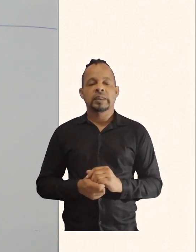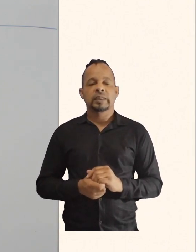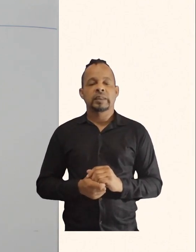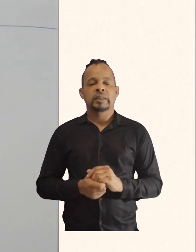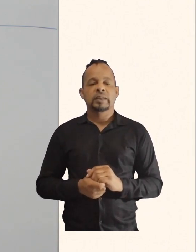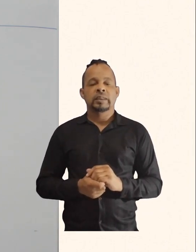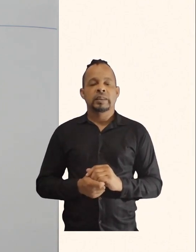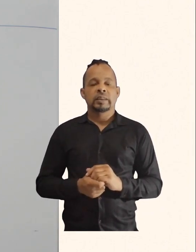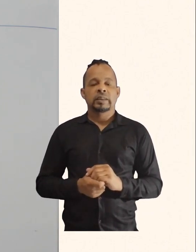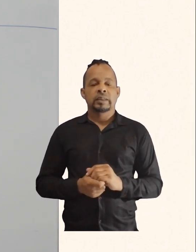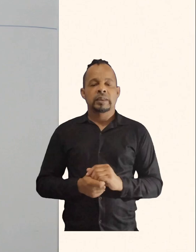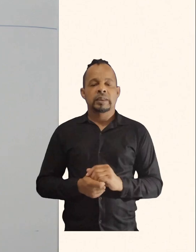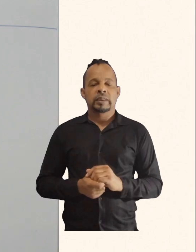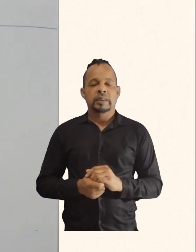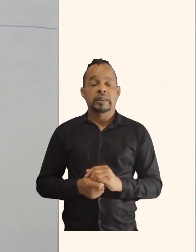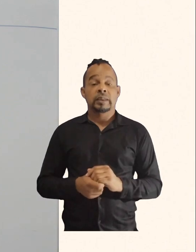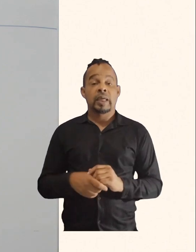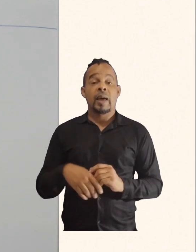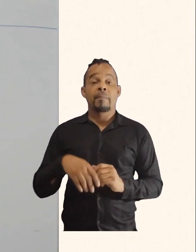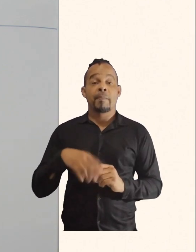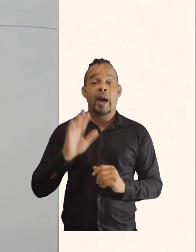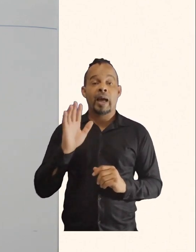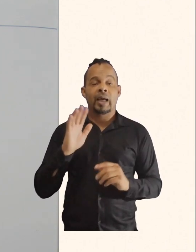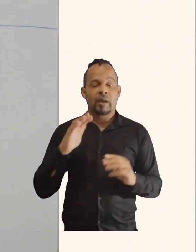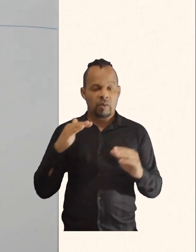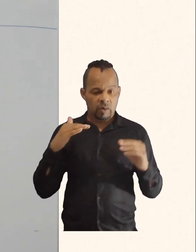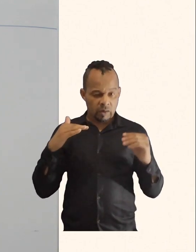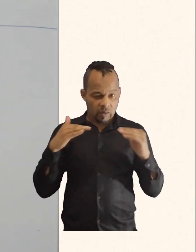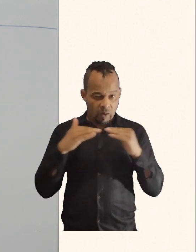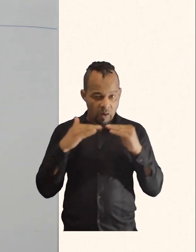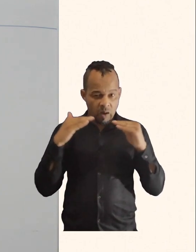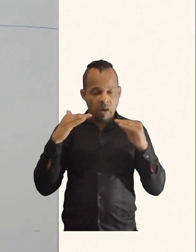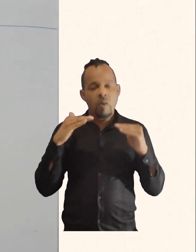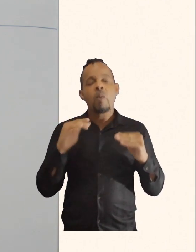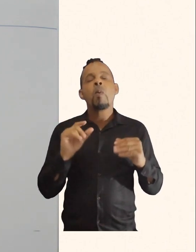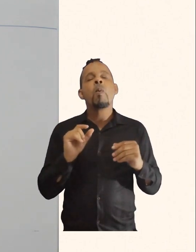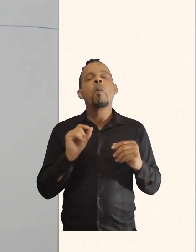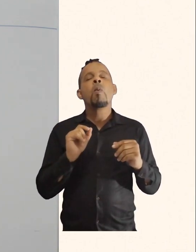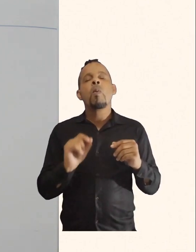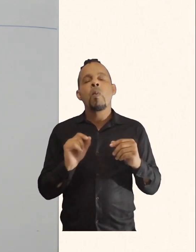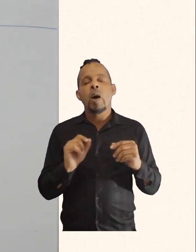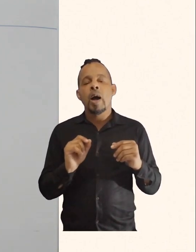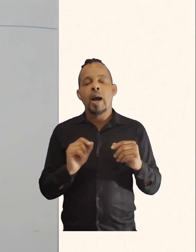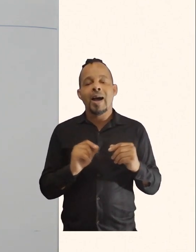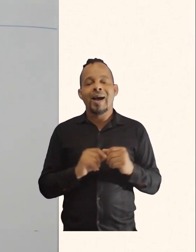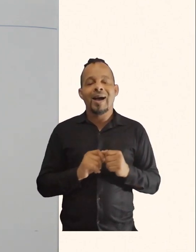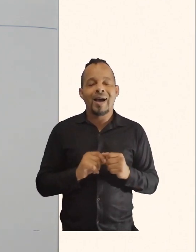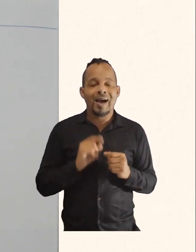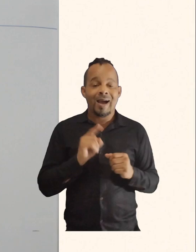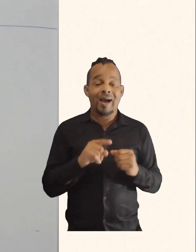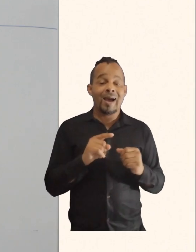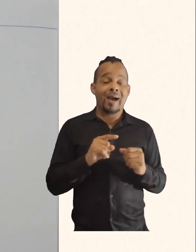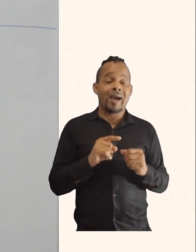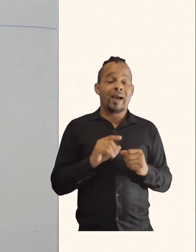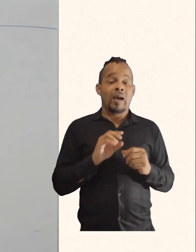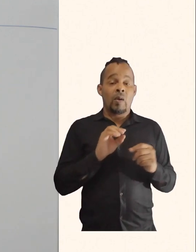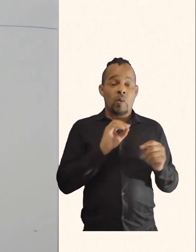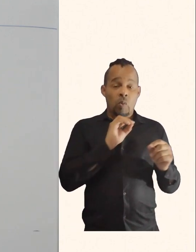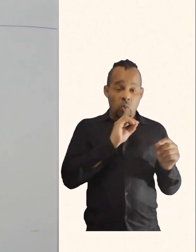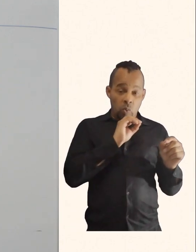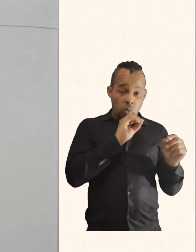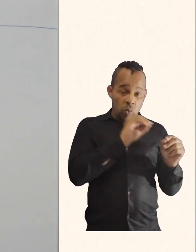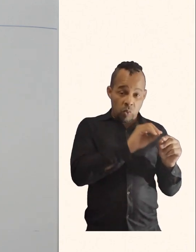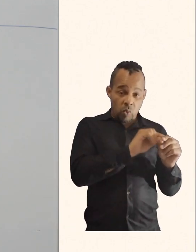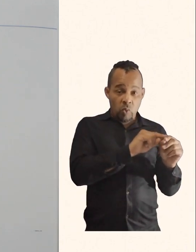Pessoal, a notação mais adequada para isso é colocar aqui a curva sobre a qual eu